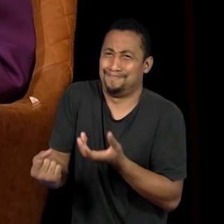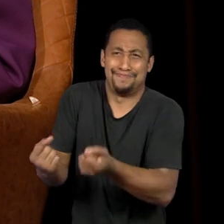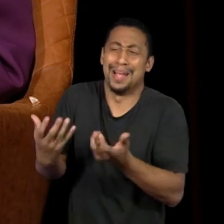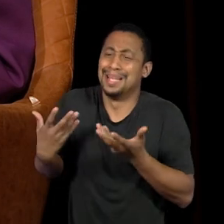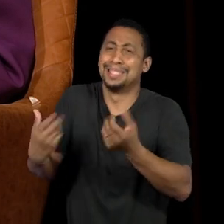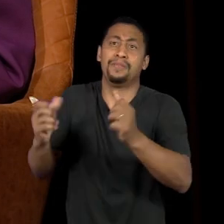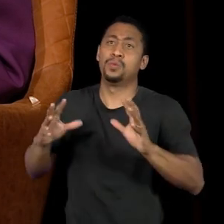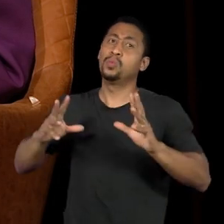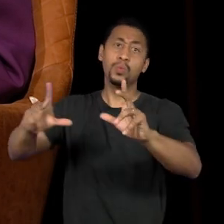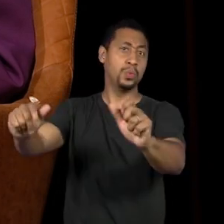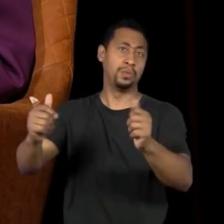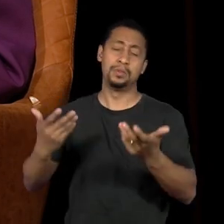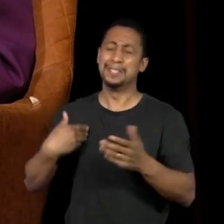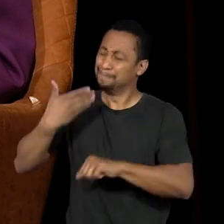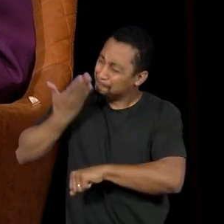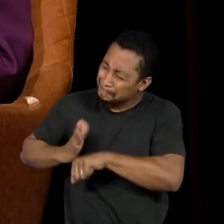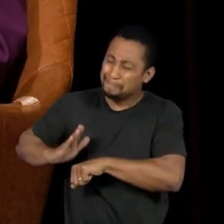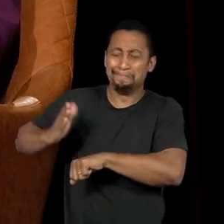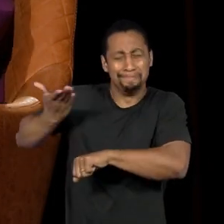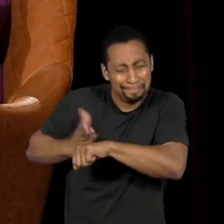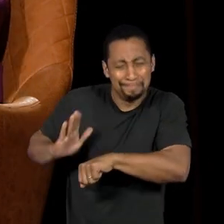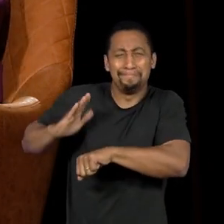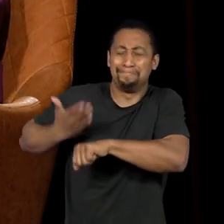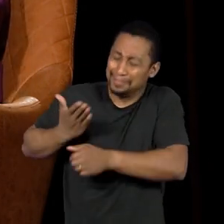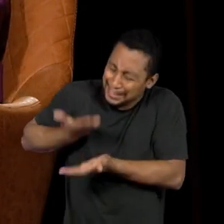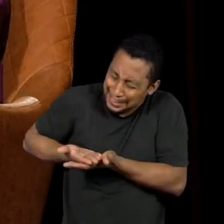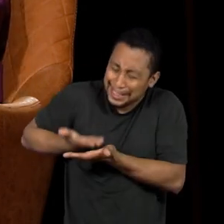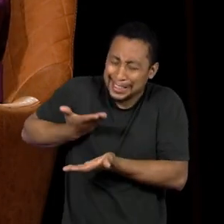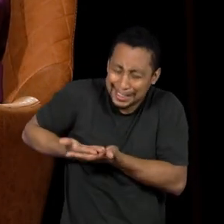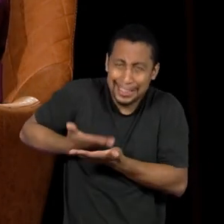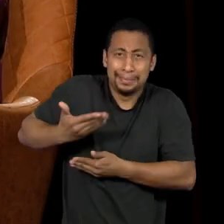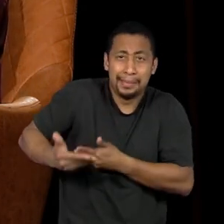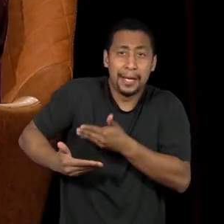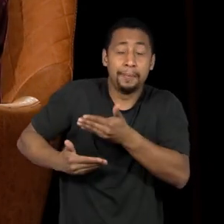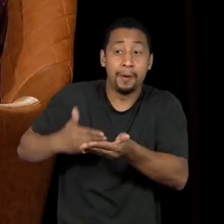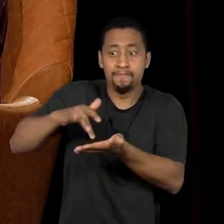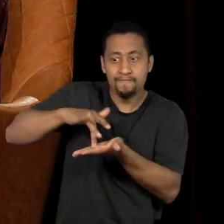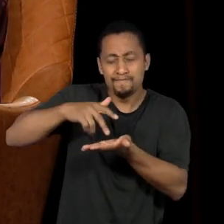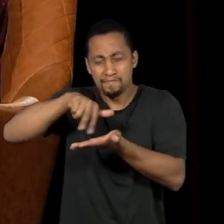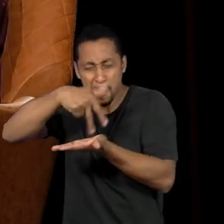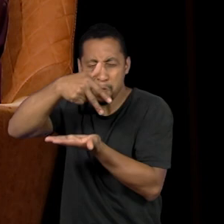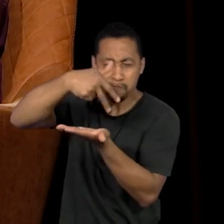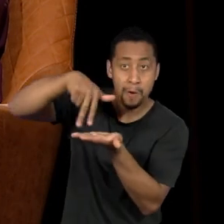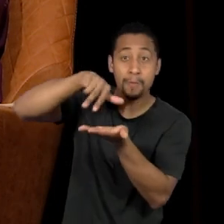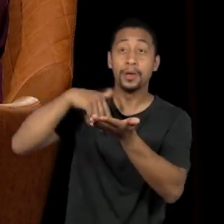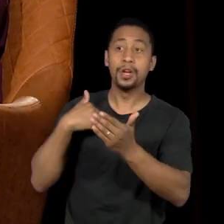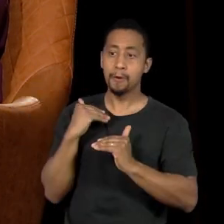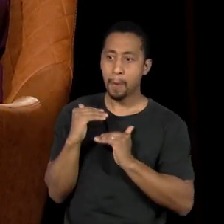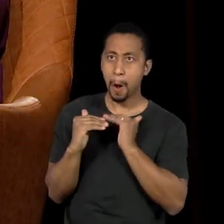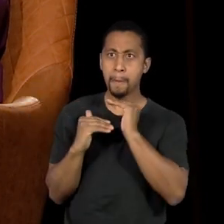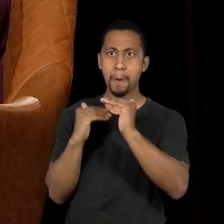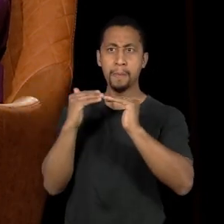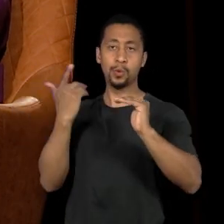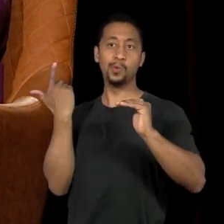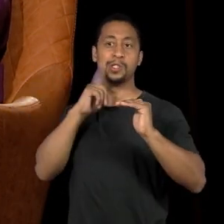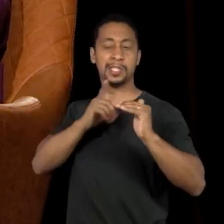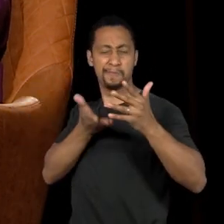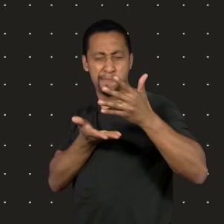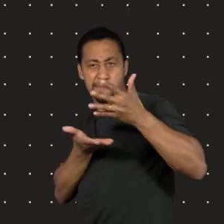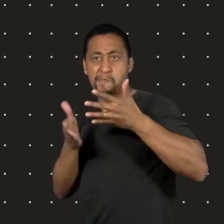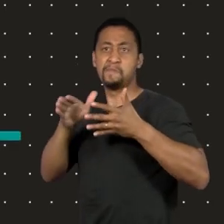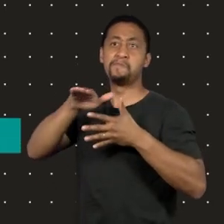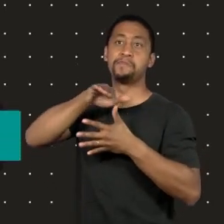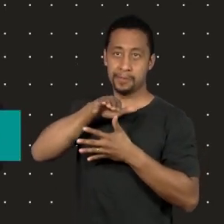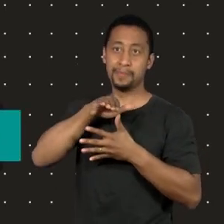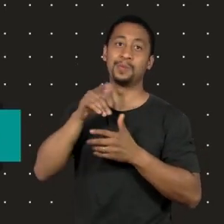aula e consegui subir de nível e já comecei a ser primeiro solista lá em Genebra.